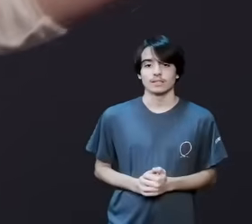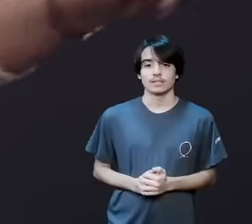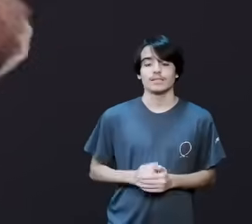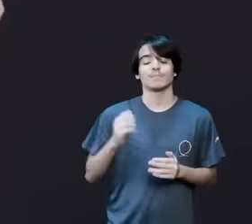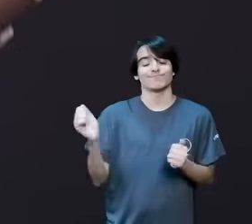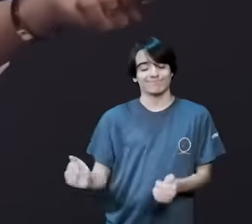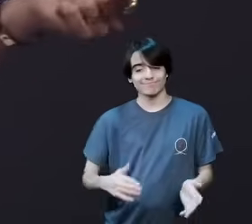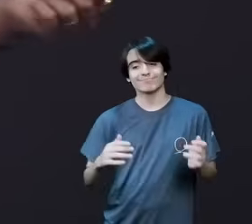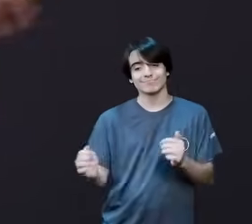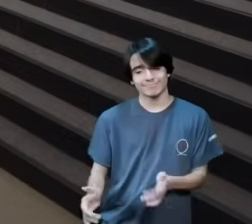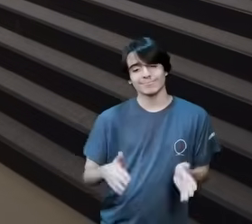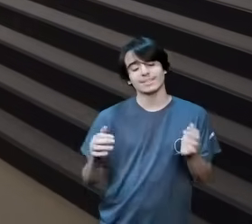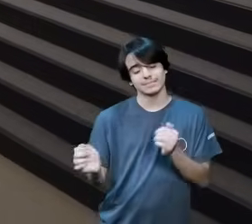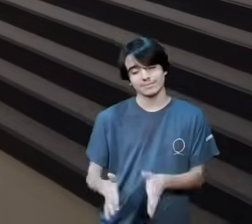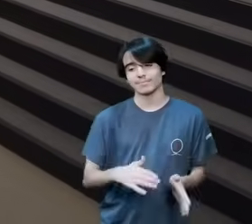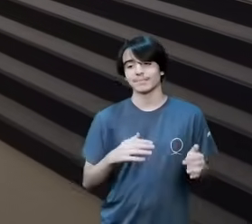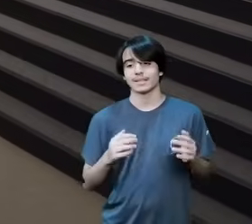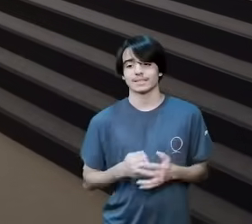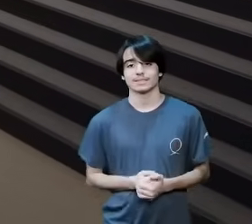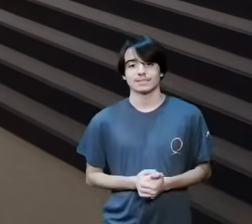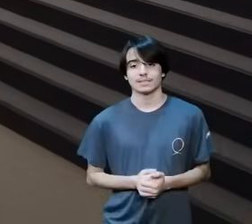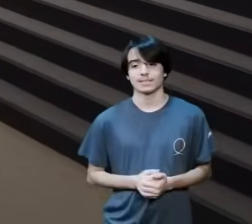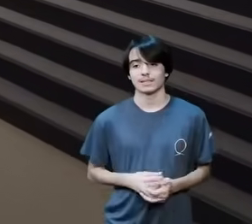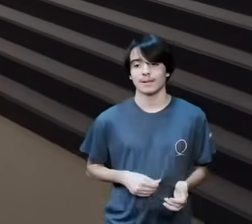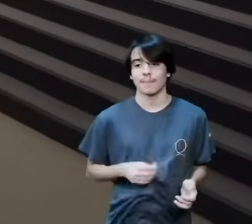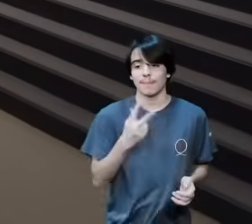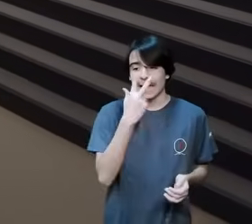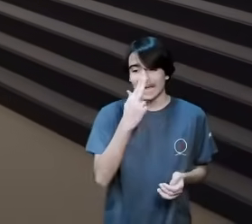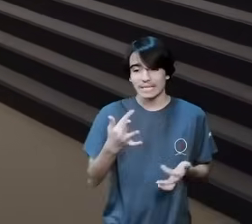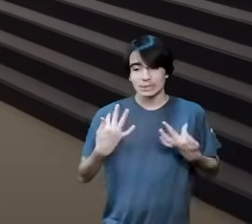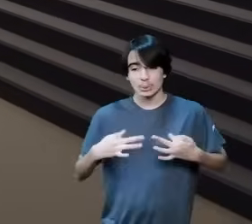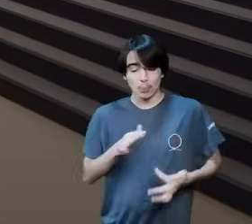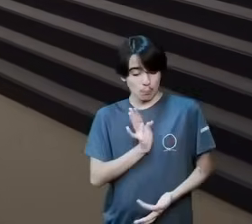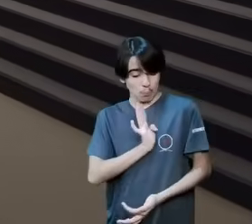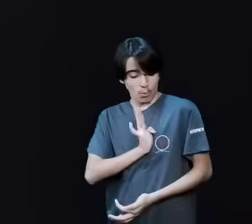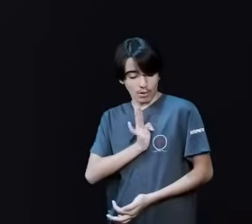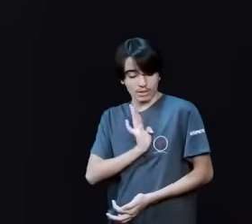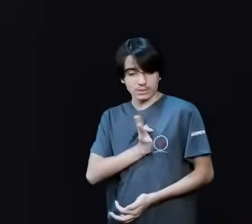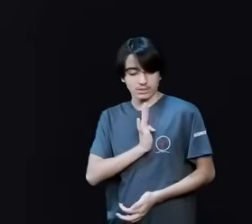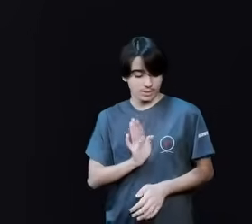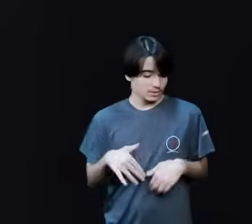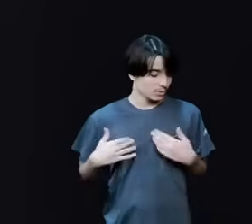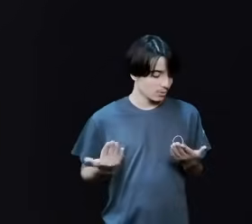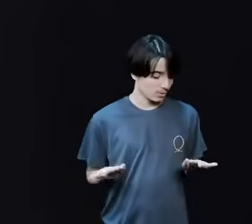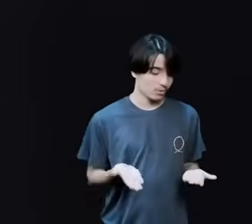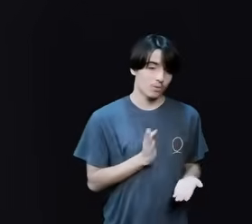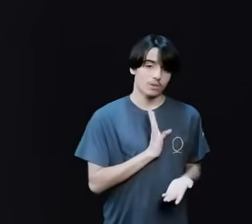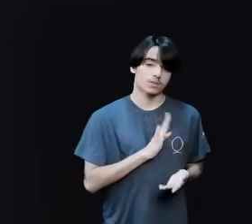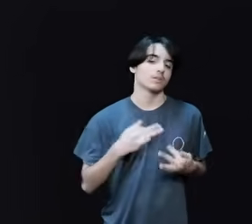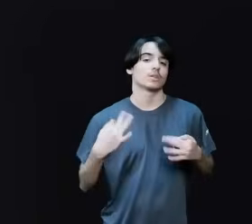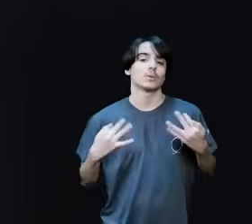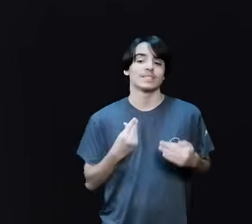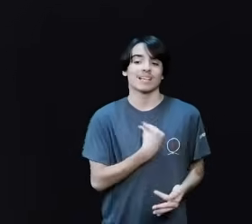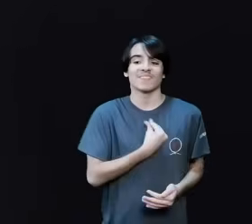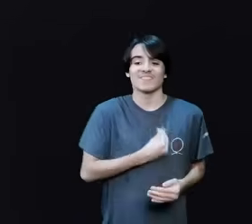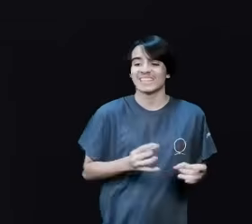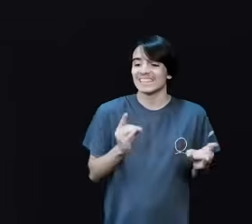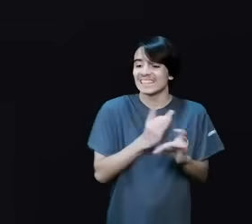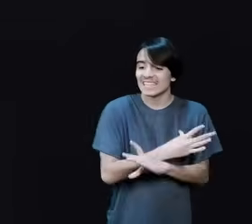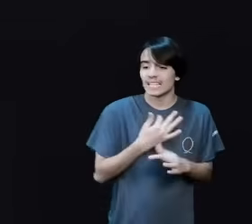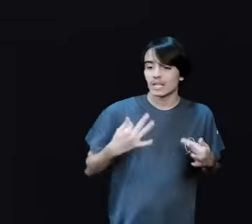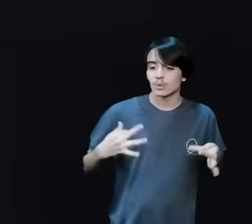passa muito tempo para realizar, ela faz adoecer o coração. E quando o coração adoece, a vida adoece,